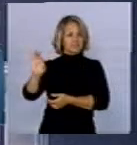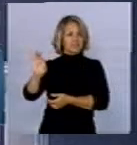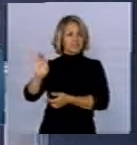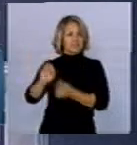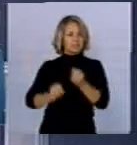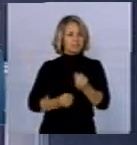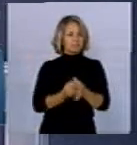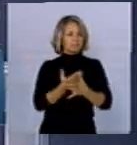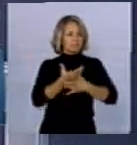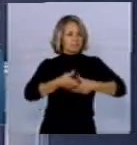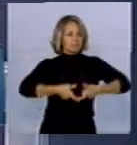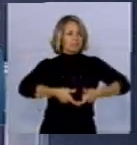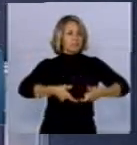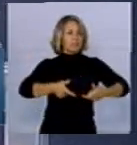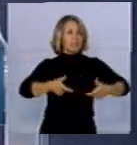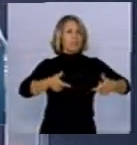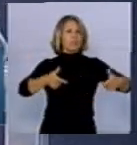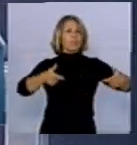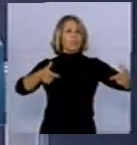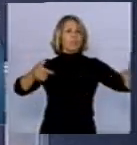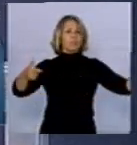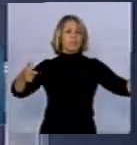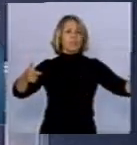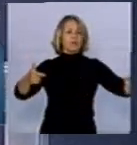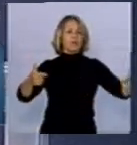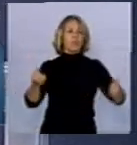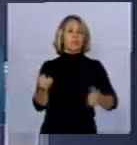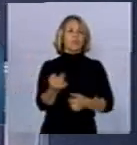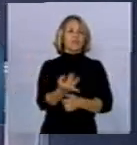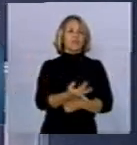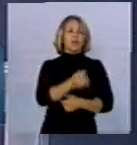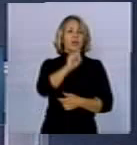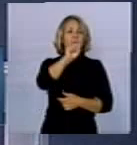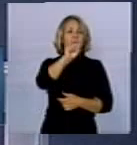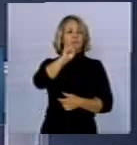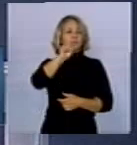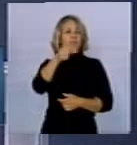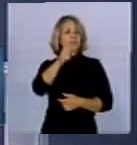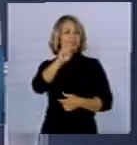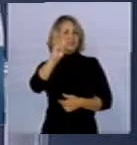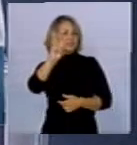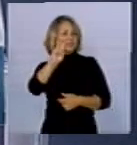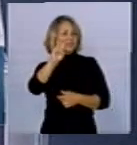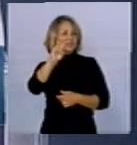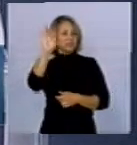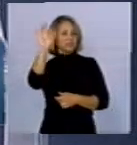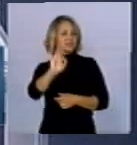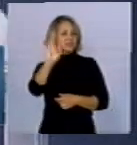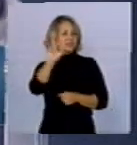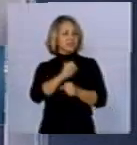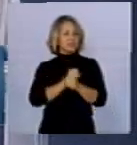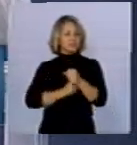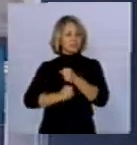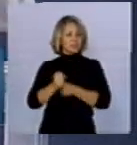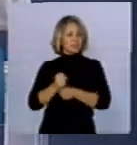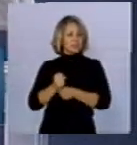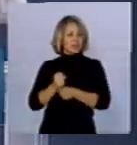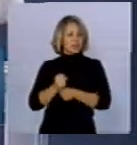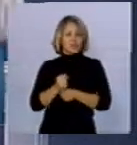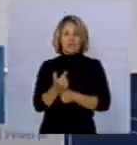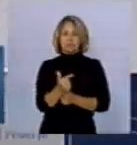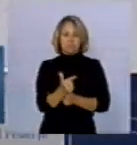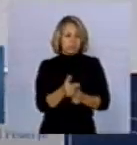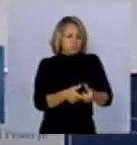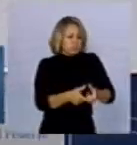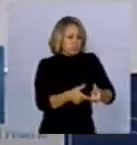ela cresceu a uma taxa de 8.5 ao ano enquanto nenhum setor